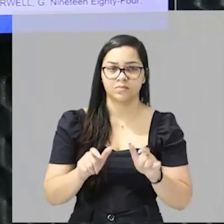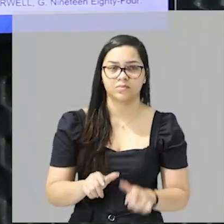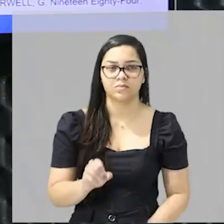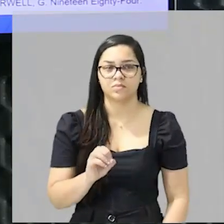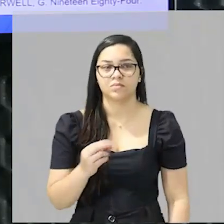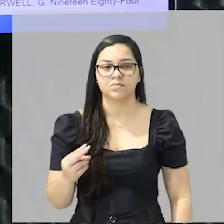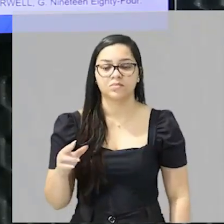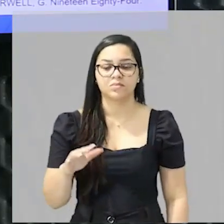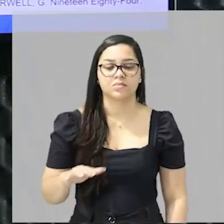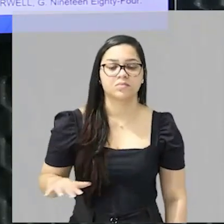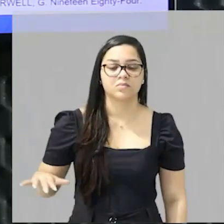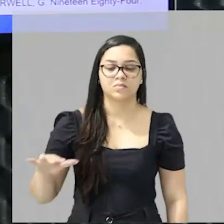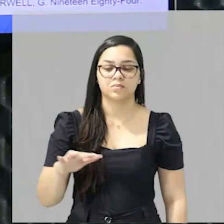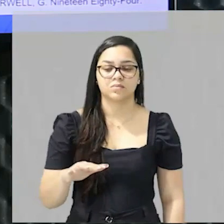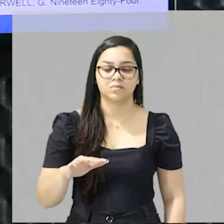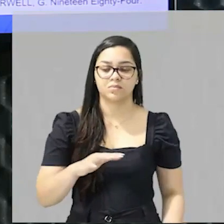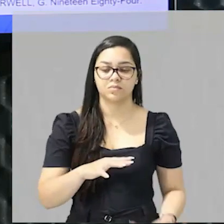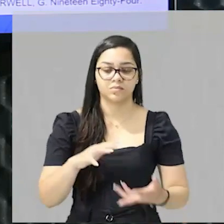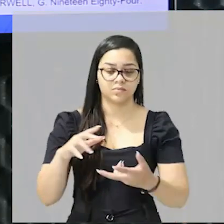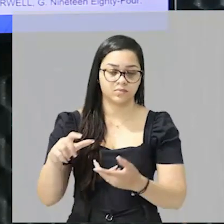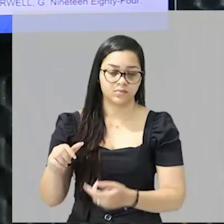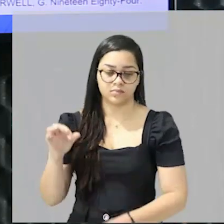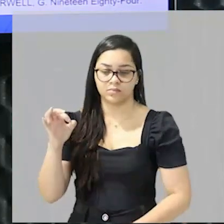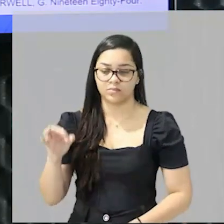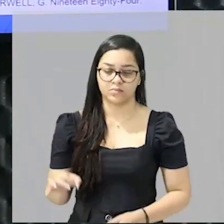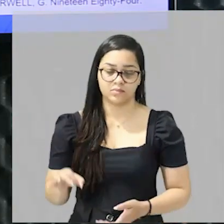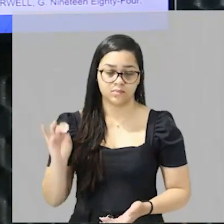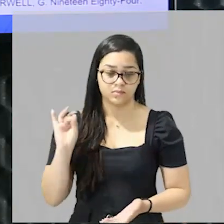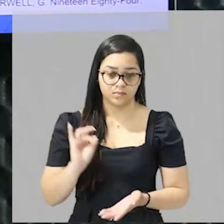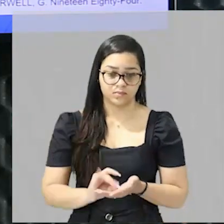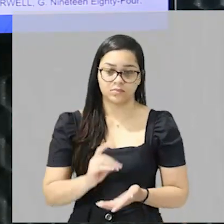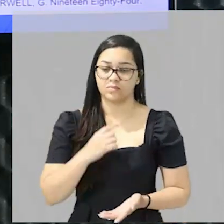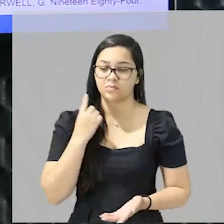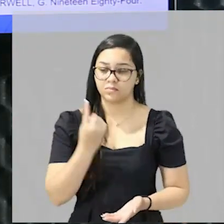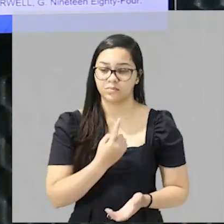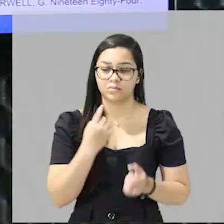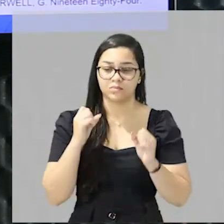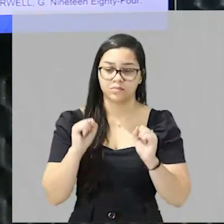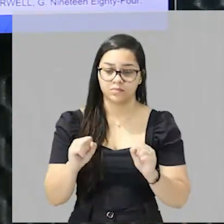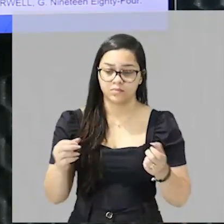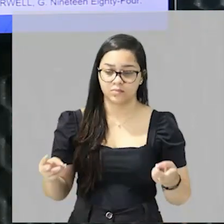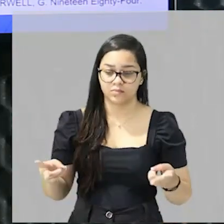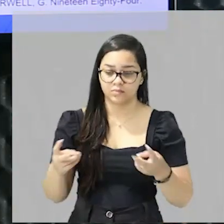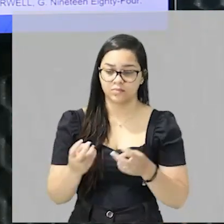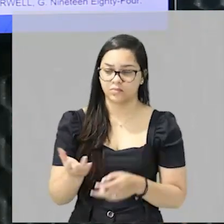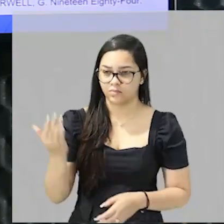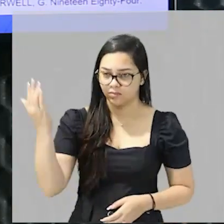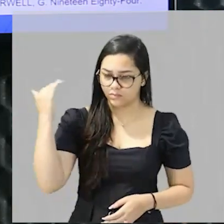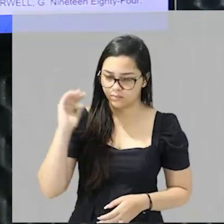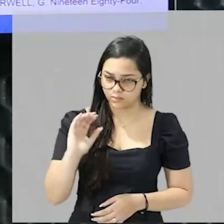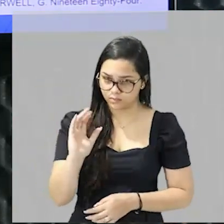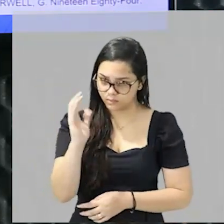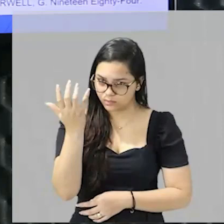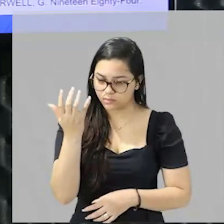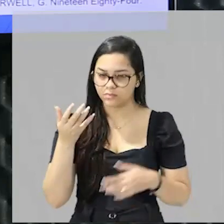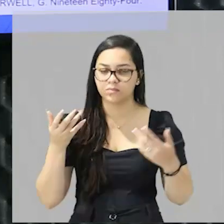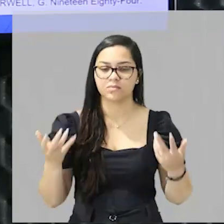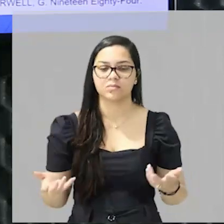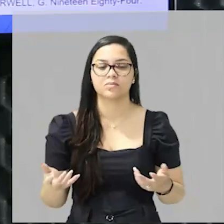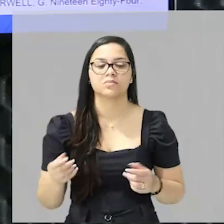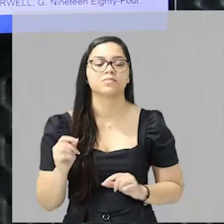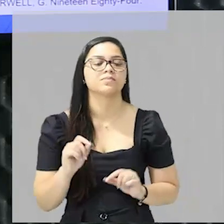espaço sólido, algum mundo concreto e real em que nós podemos observar o passado acontecer? Então, esse